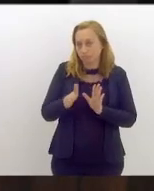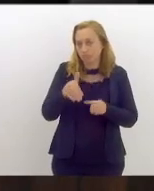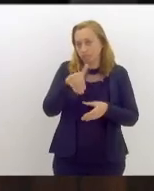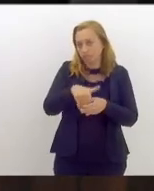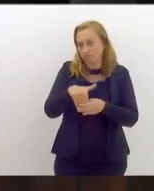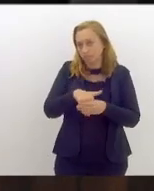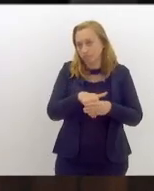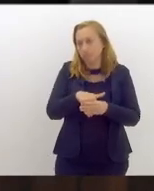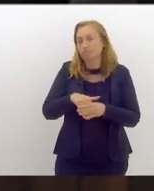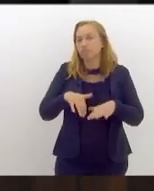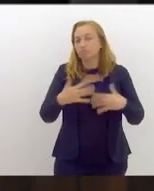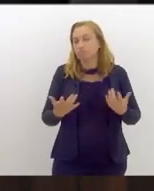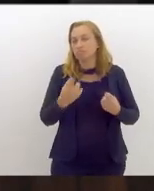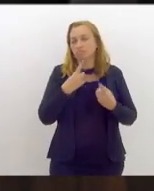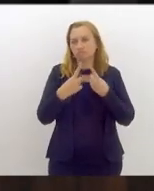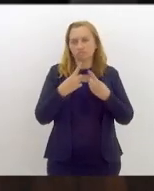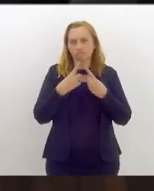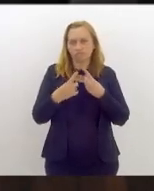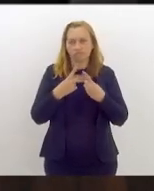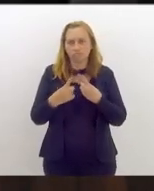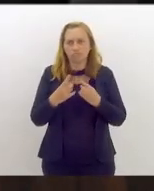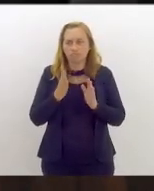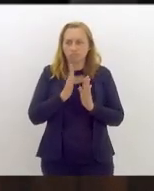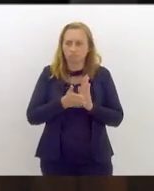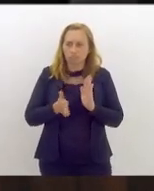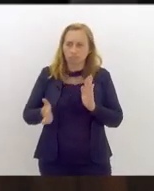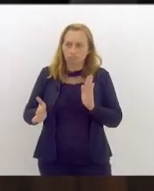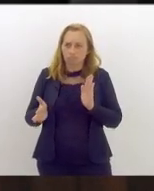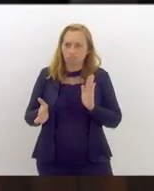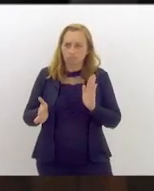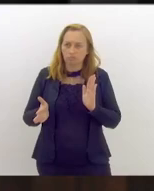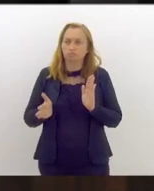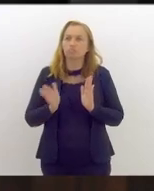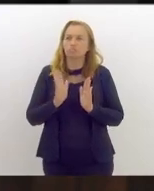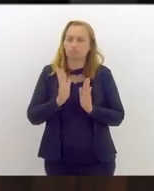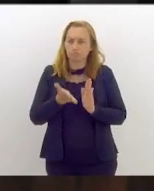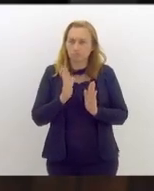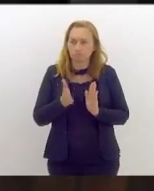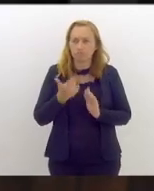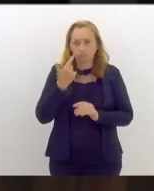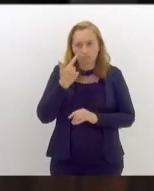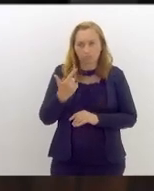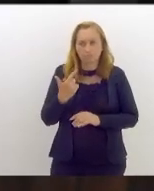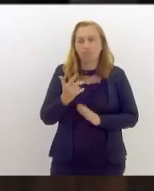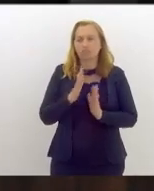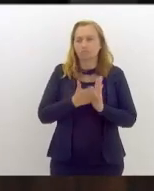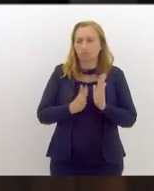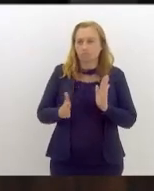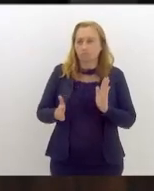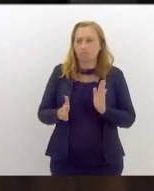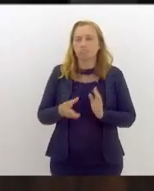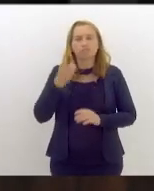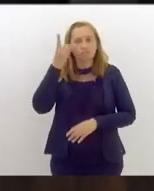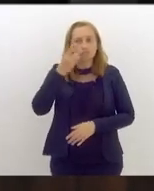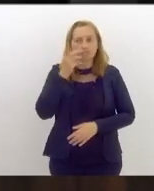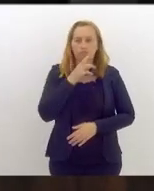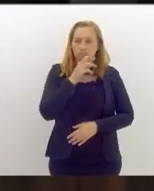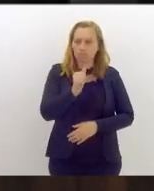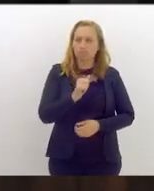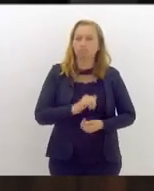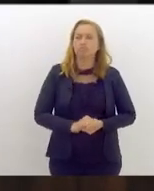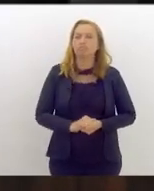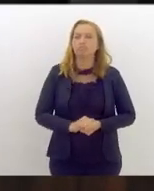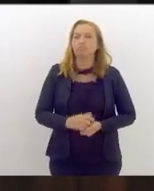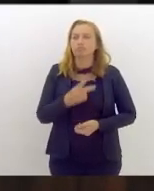de votação Então não vai discutir questão de ordem já ouvi a questão de ódio vossa excelência questão de Deputado Rodrigo Amorim